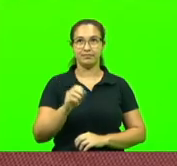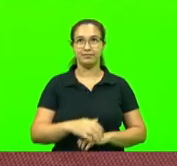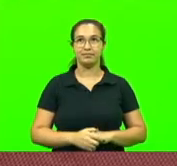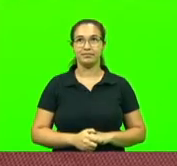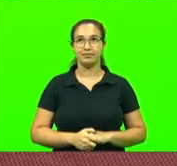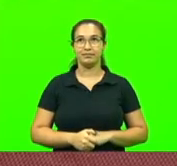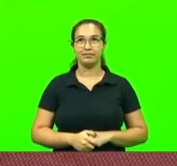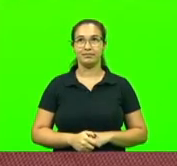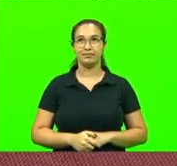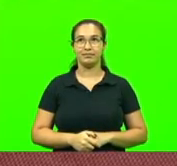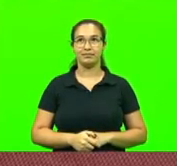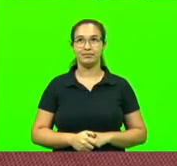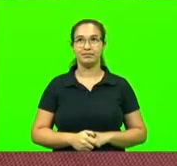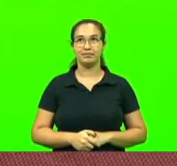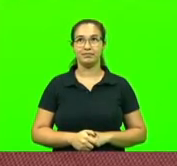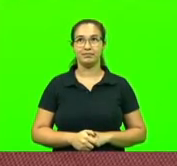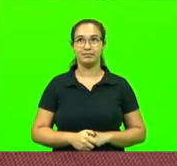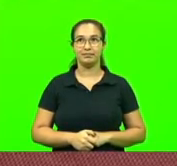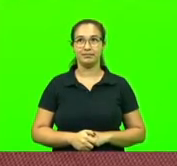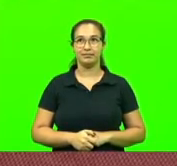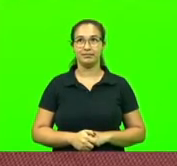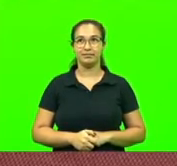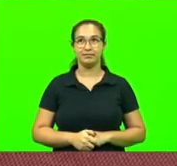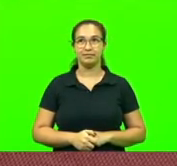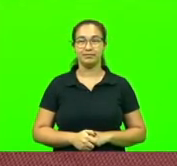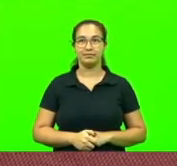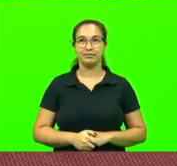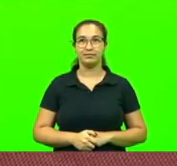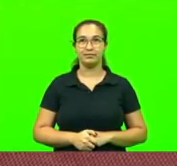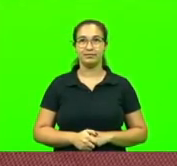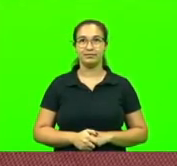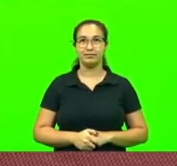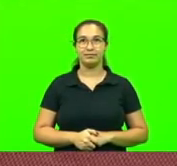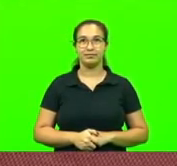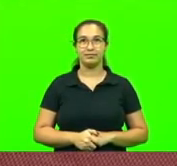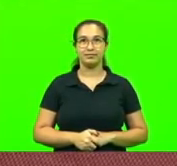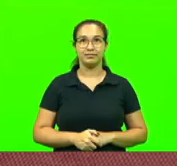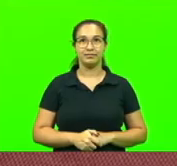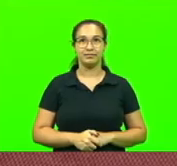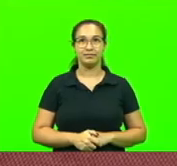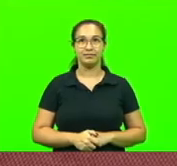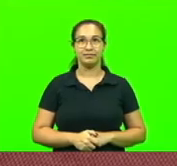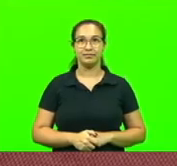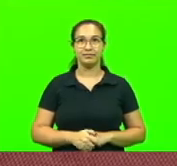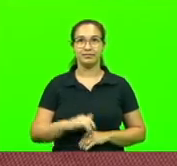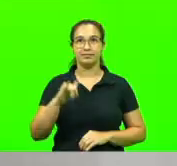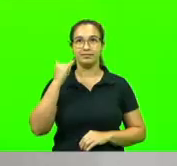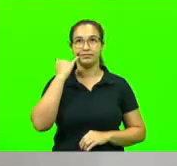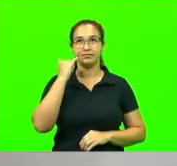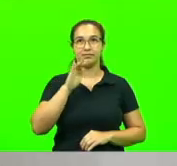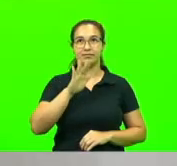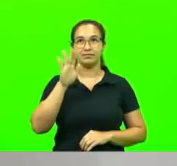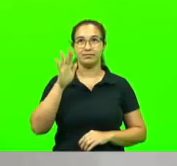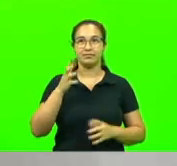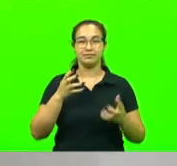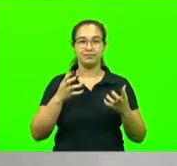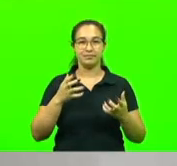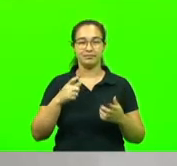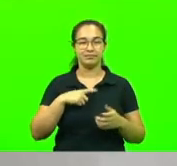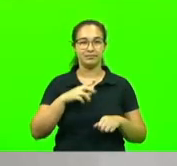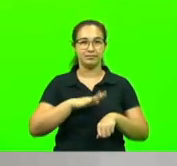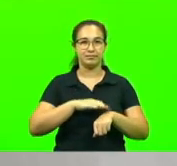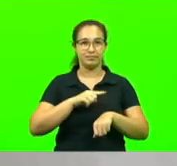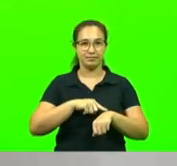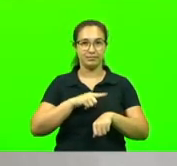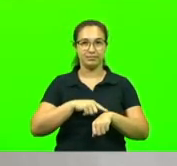Presidente, para discutir a matéria. Com a palavra o deputado Gessé Lopes. Eu peço o meu tempo regimental,